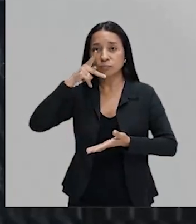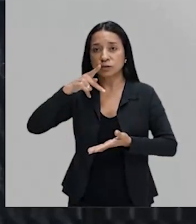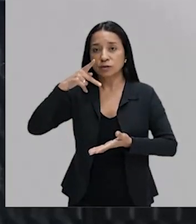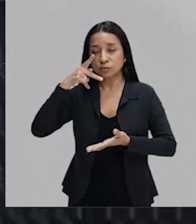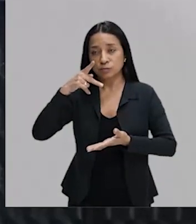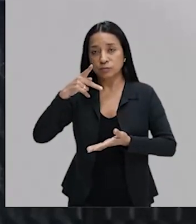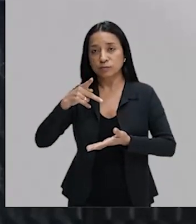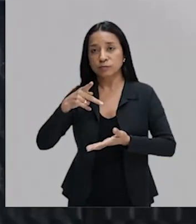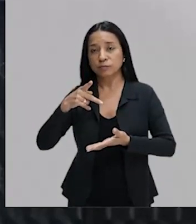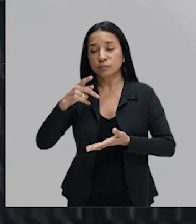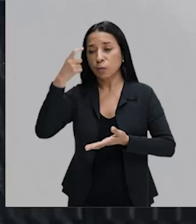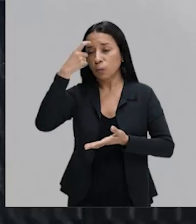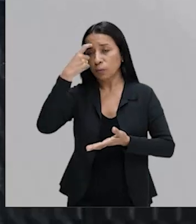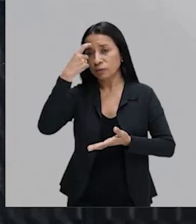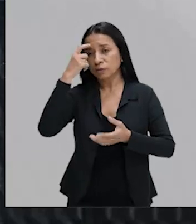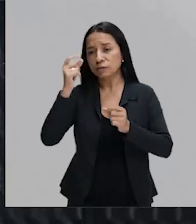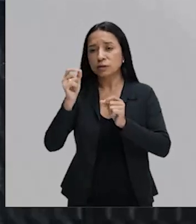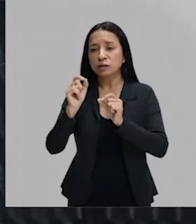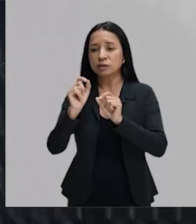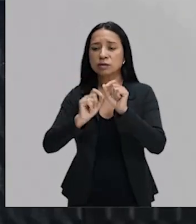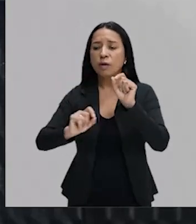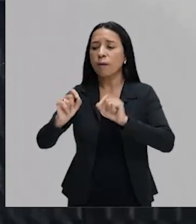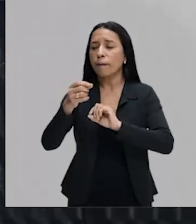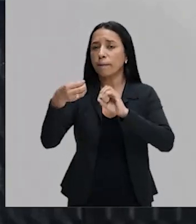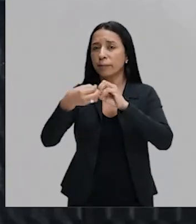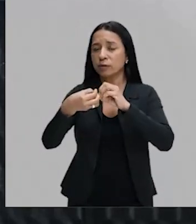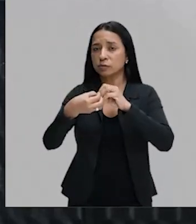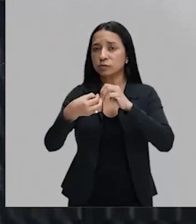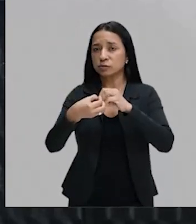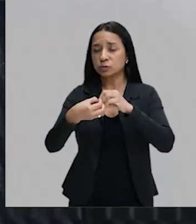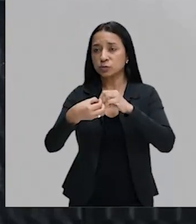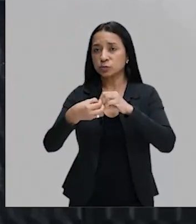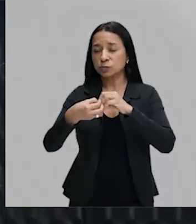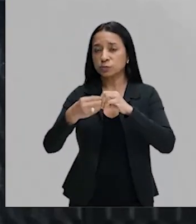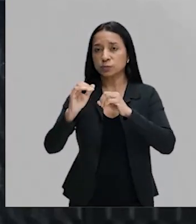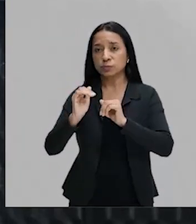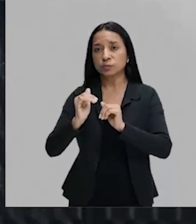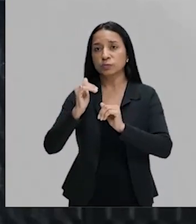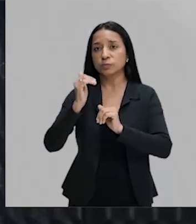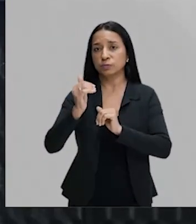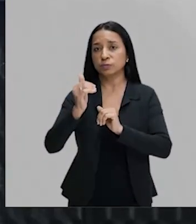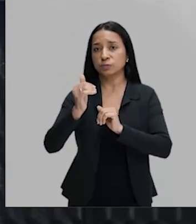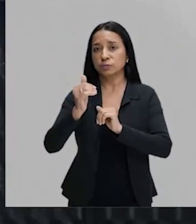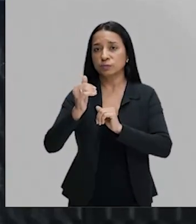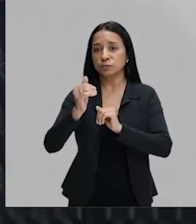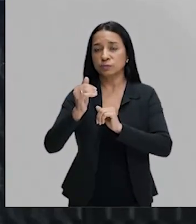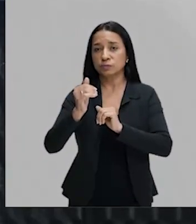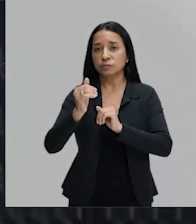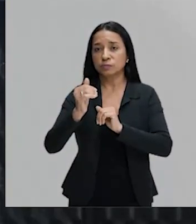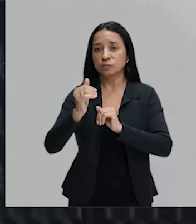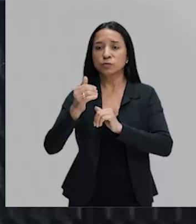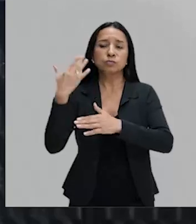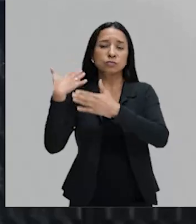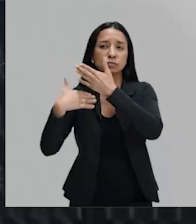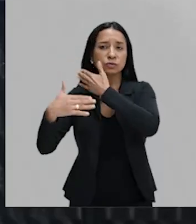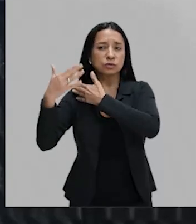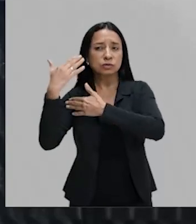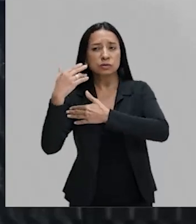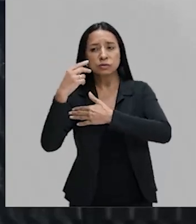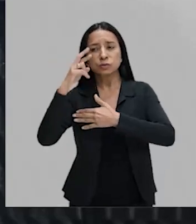uma mentalidade que ela está muito próxima àquela mentalidade dos antigos senhores de